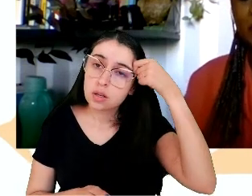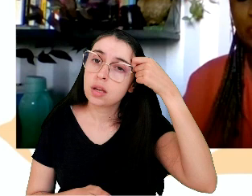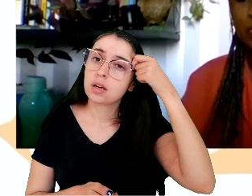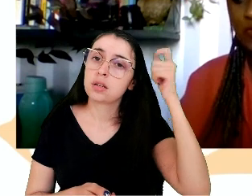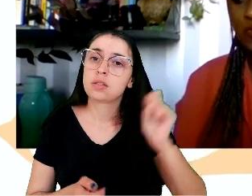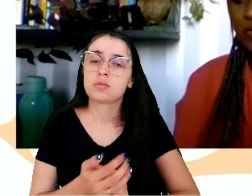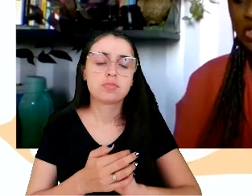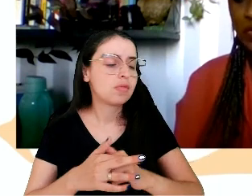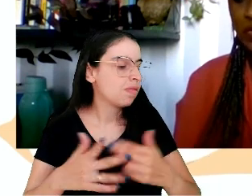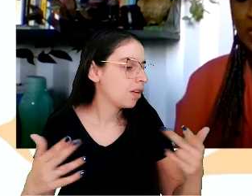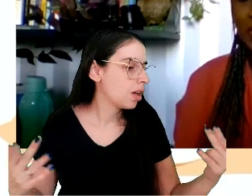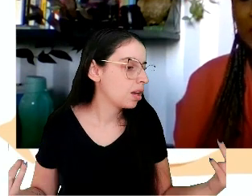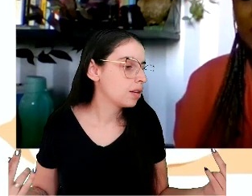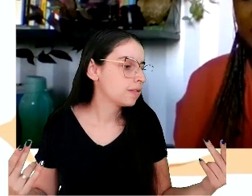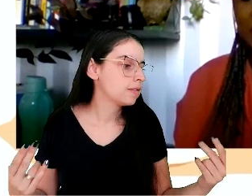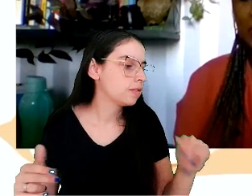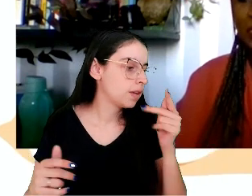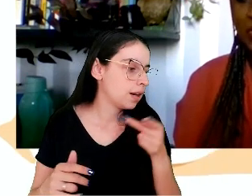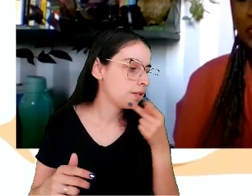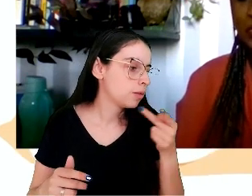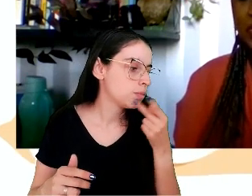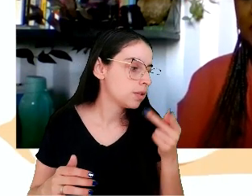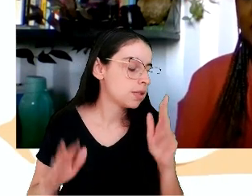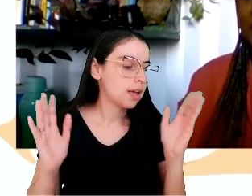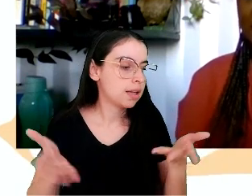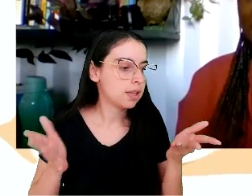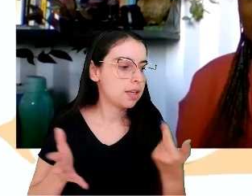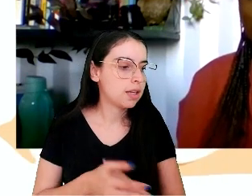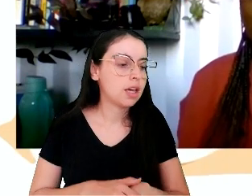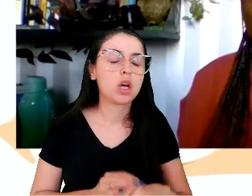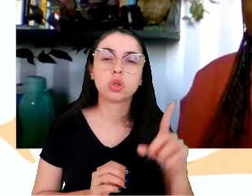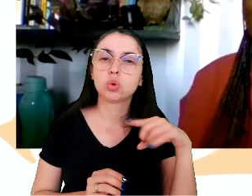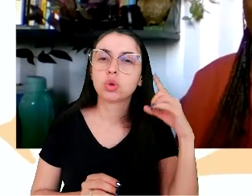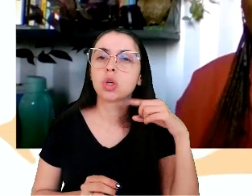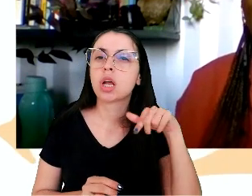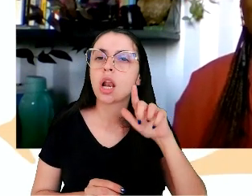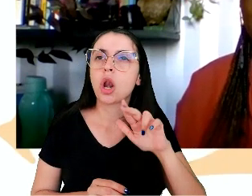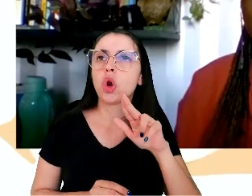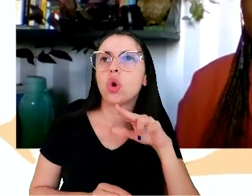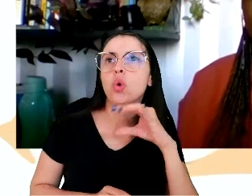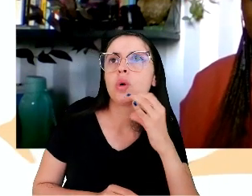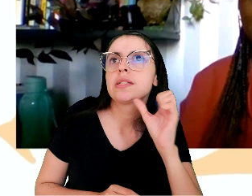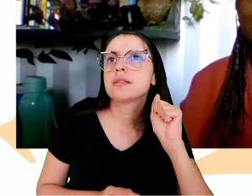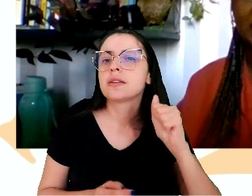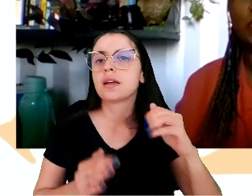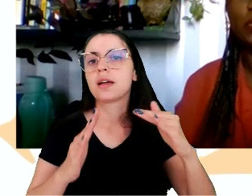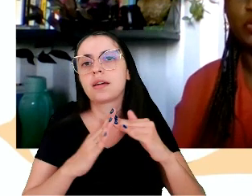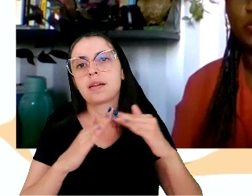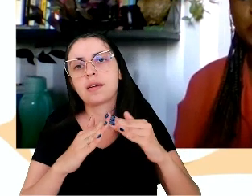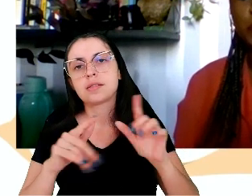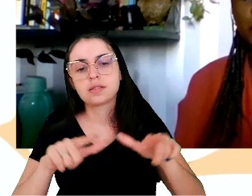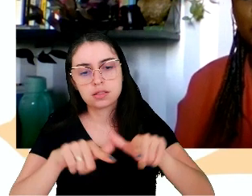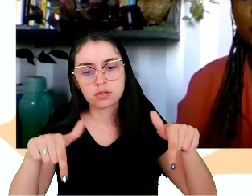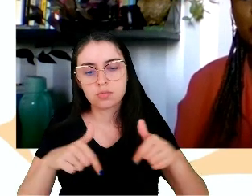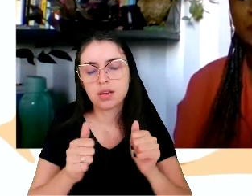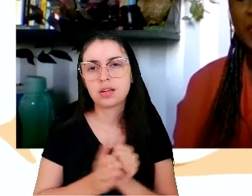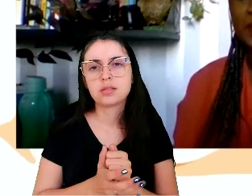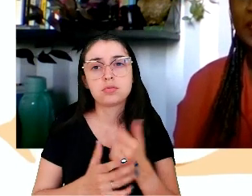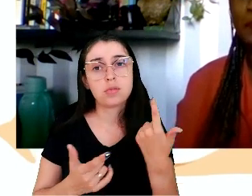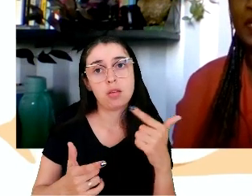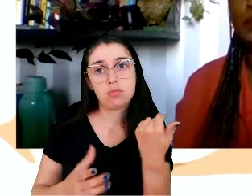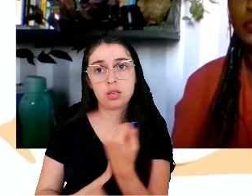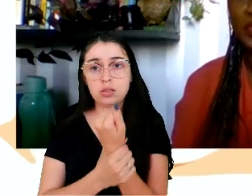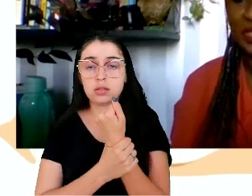nós falamos, como foi dito aqui pela doutora Lúcia, dessa questão da casa virou um espaço inseguro,